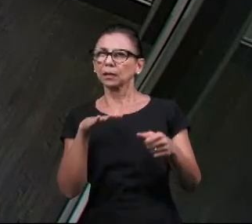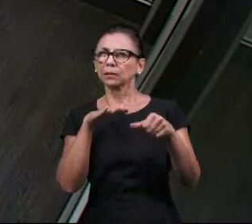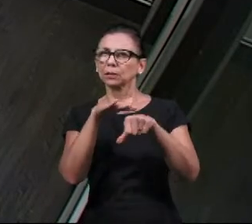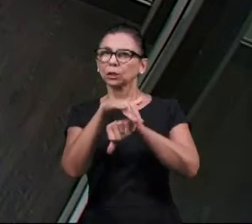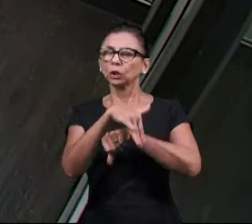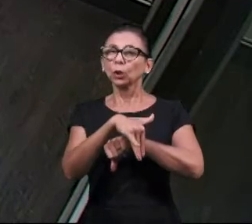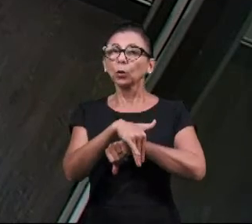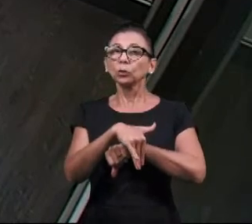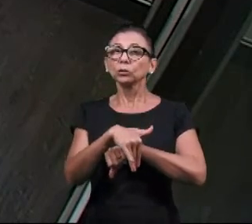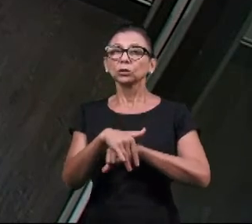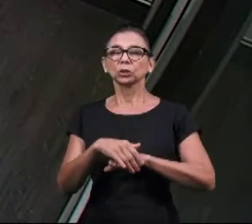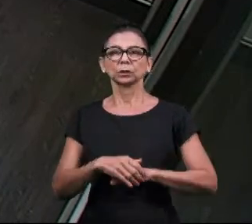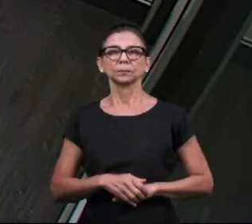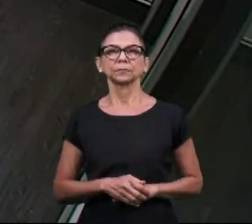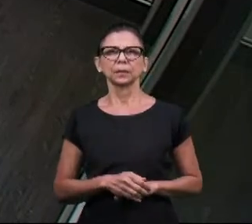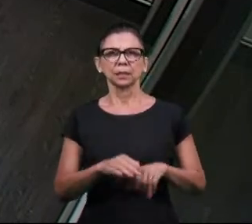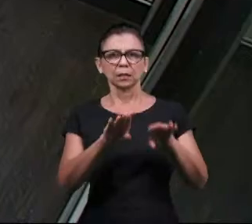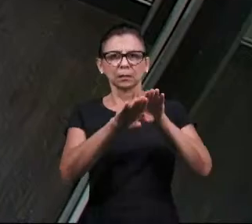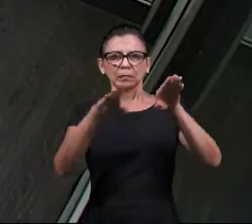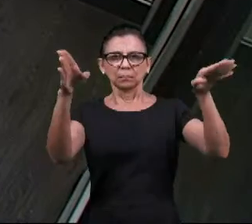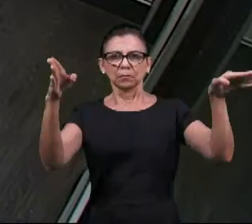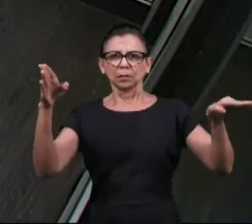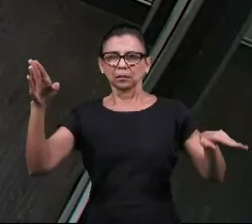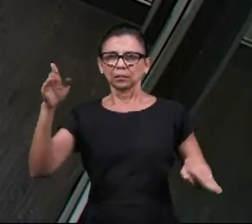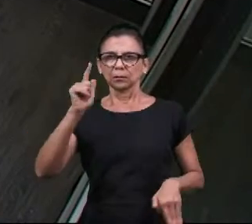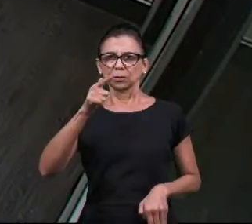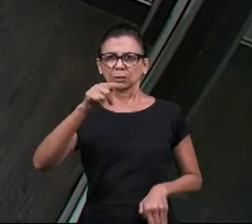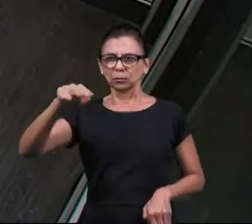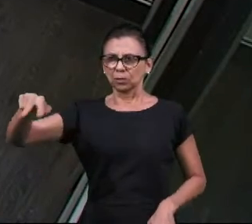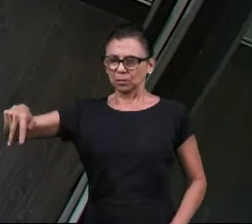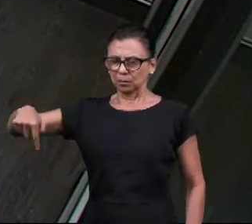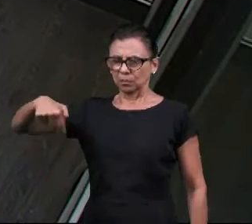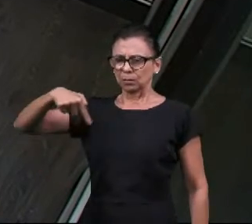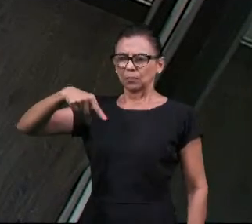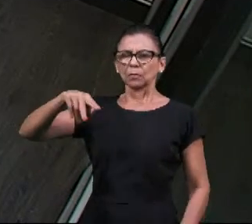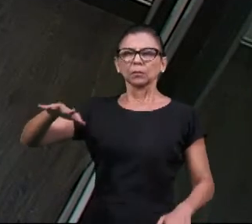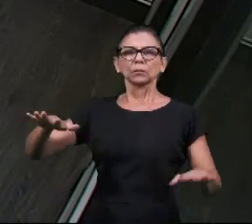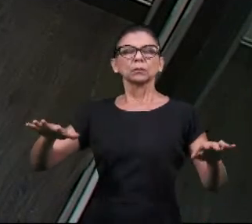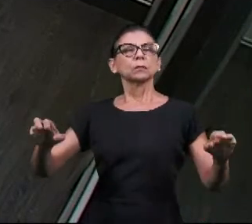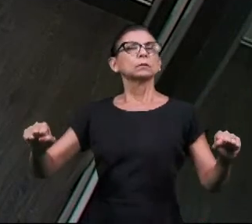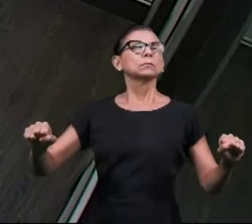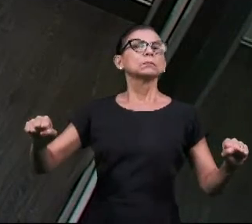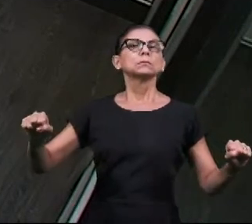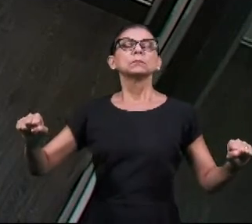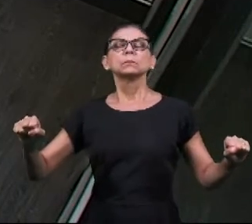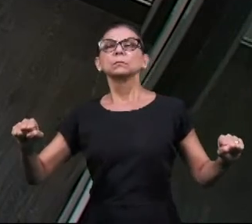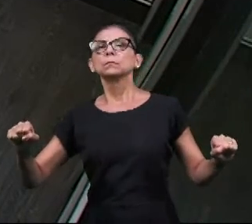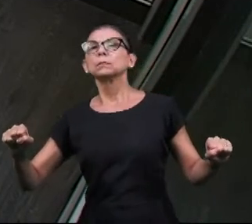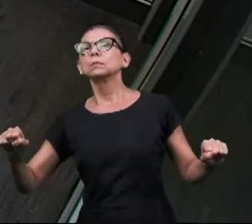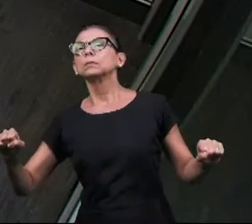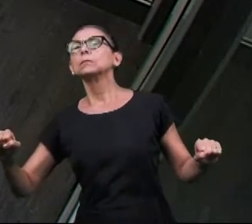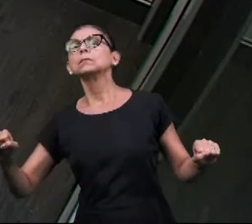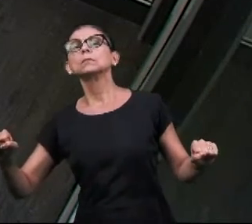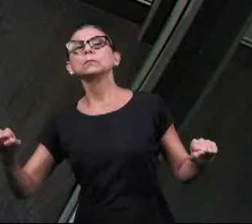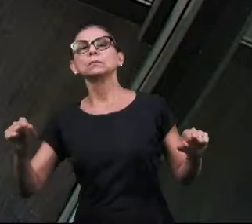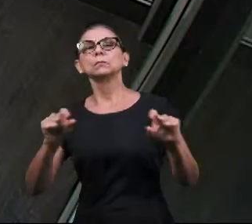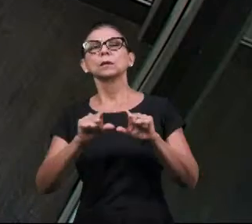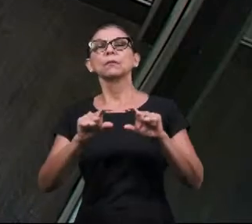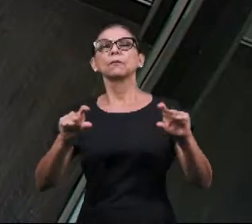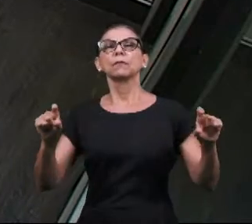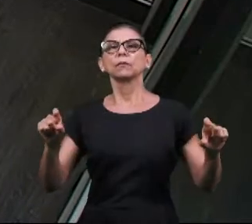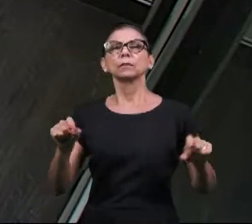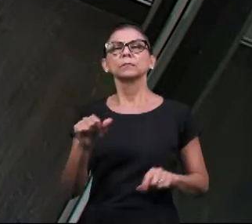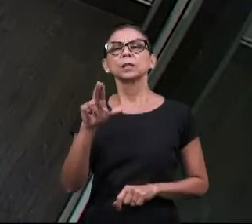do púlpito, ele olhou para os homens, olhou para todos e disse, a frase dele foi o seguinte, nunca